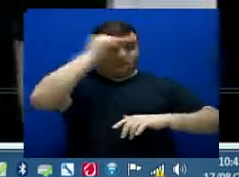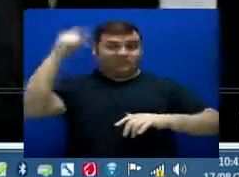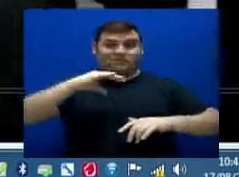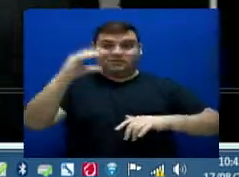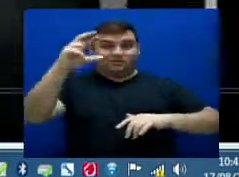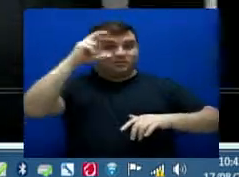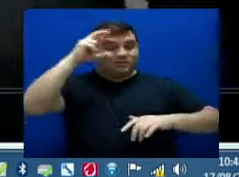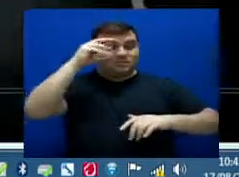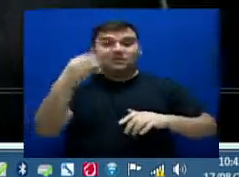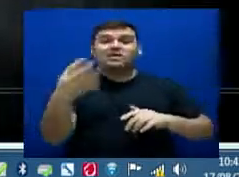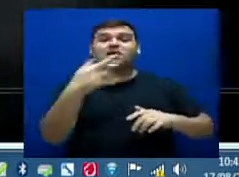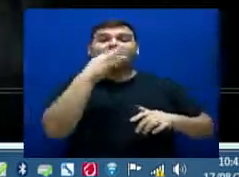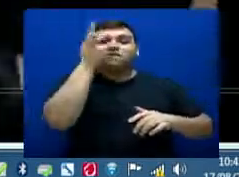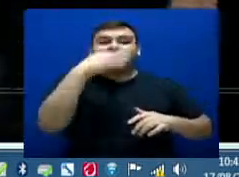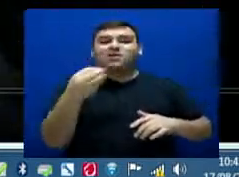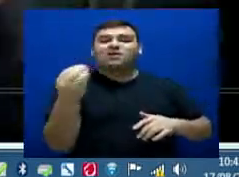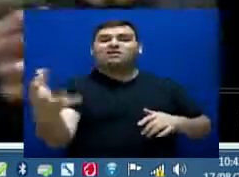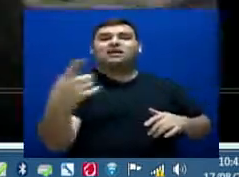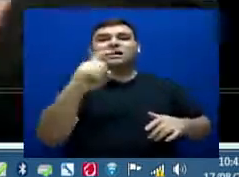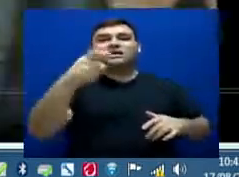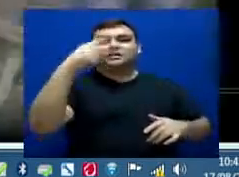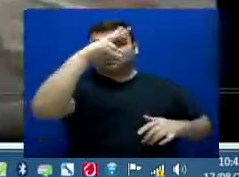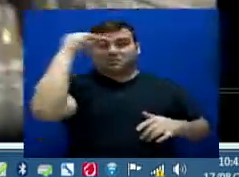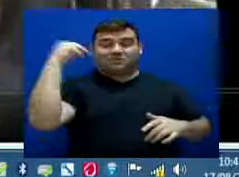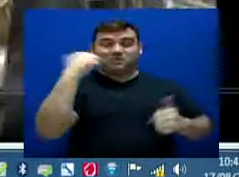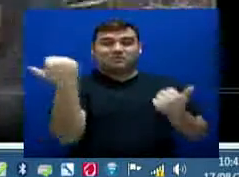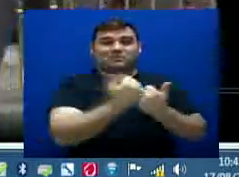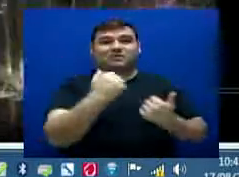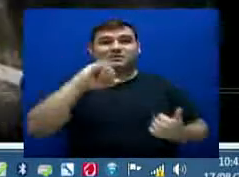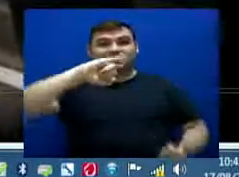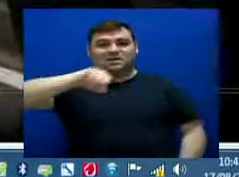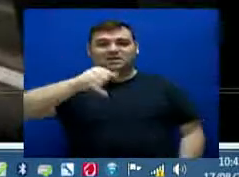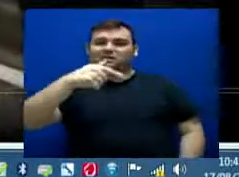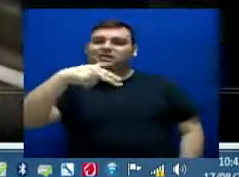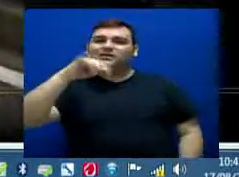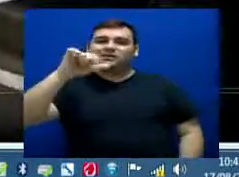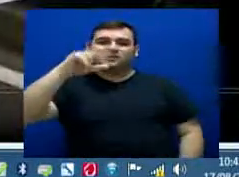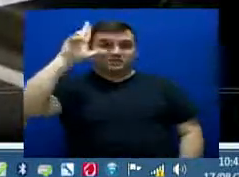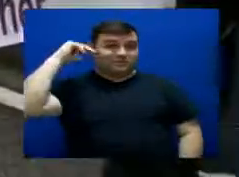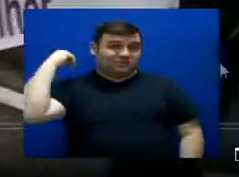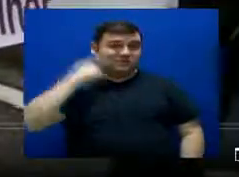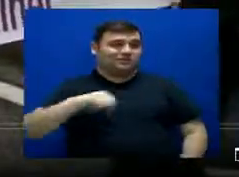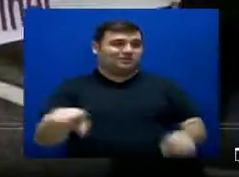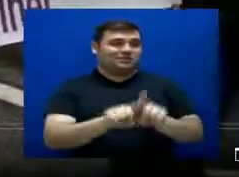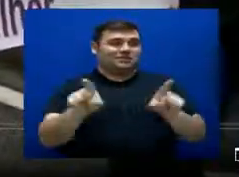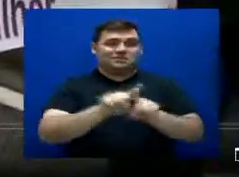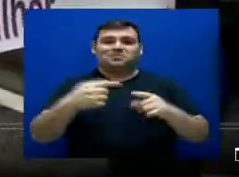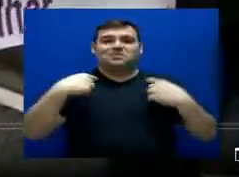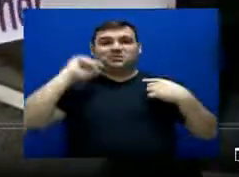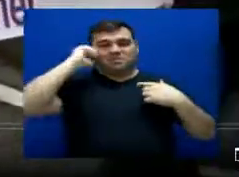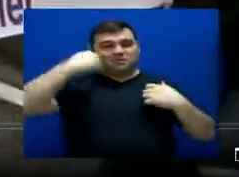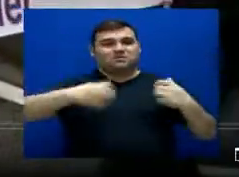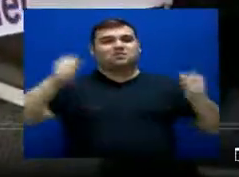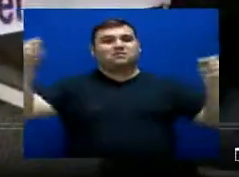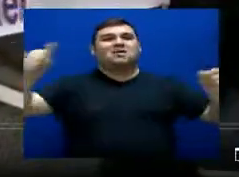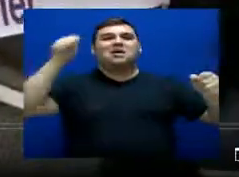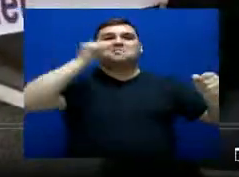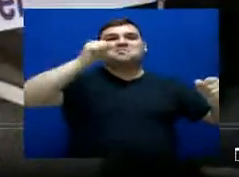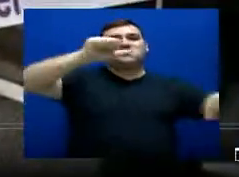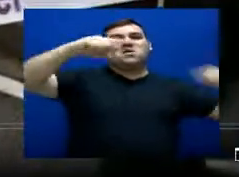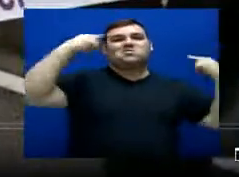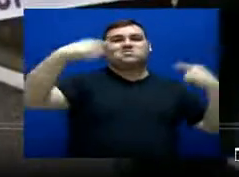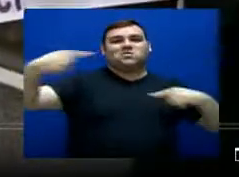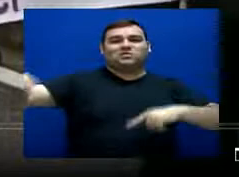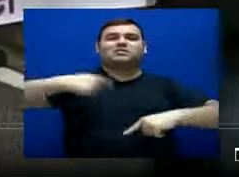Crespo entregou uma rosa para a vice-prefeita Jaqueline Coutinho. Jaqueline vestida de preto. Veja que cena ridícula. Estava carregando um cartaz de violência contra a